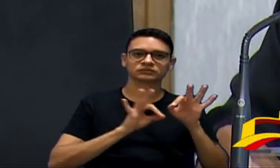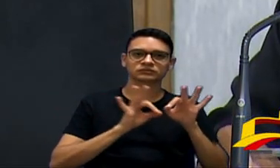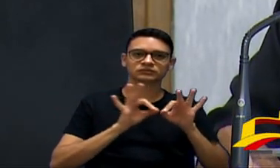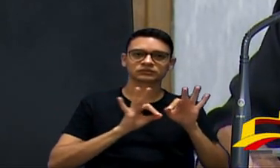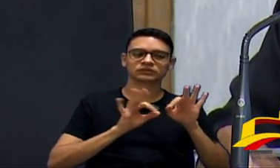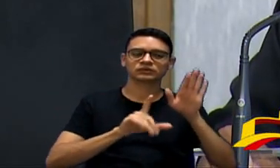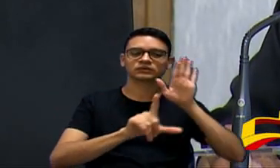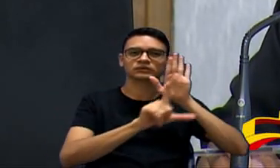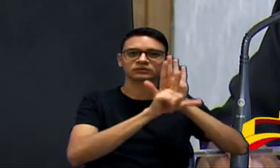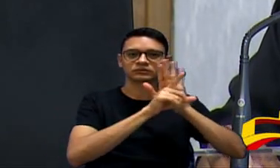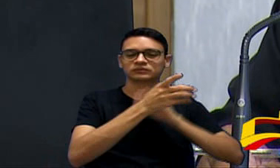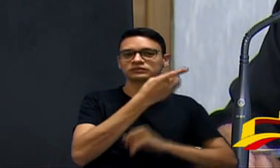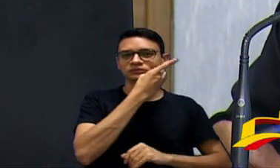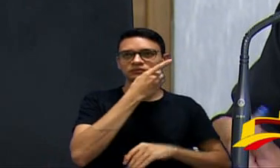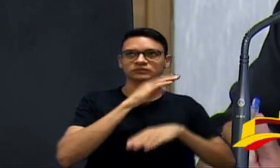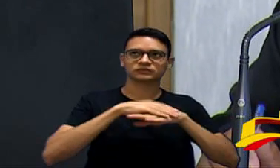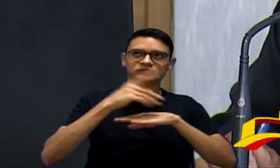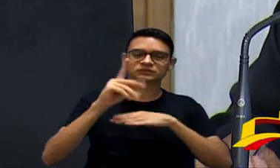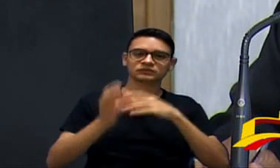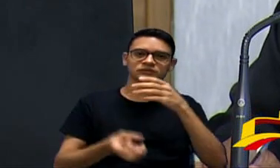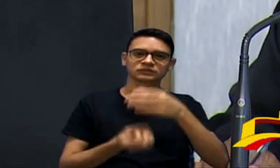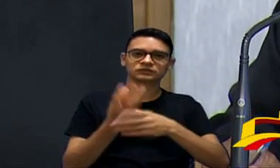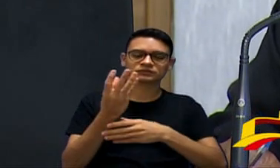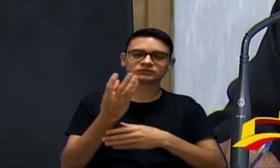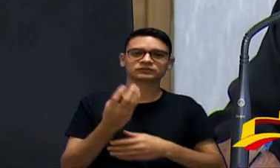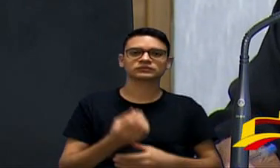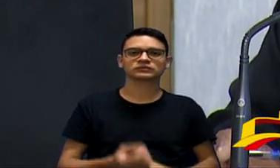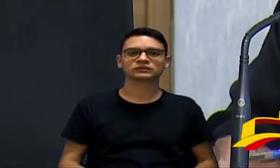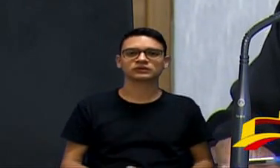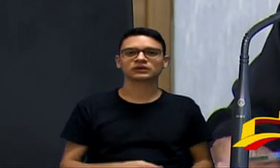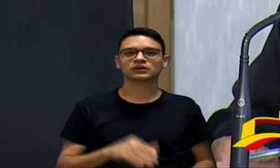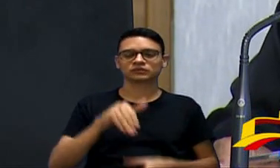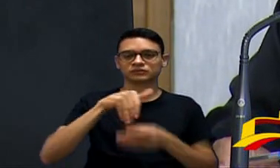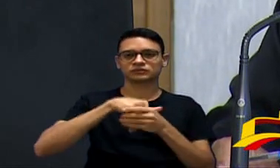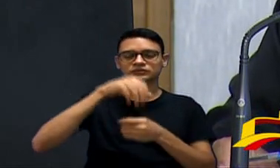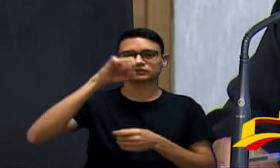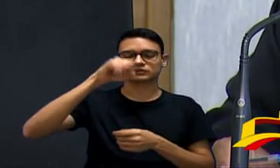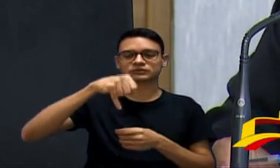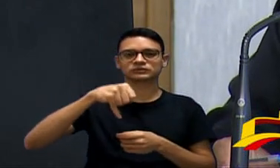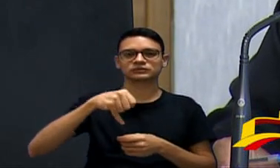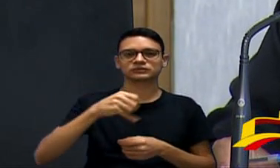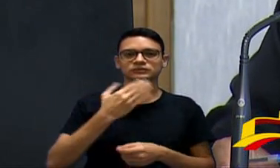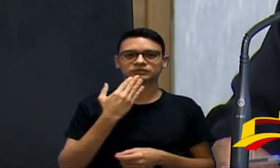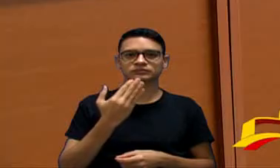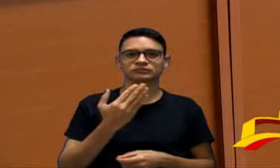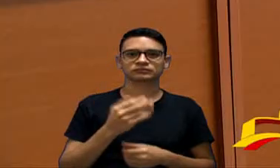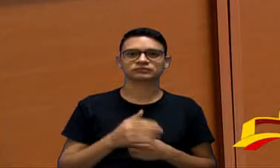de lei do vereador Fernando Dini. Peço voto sim.